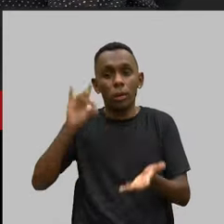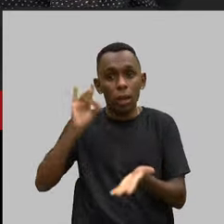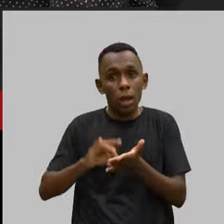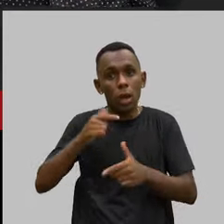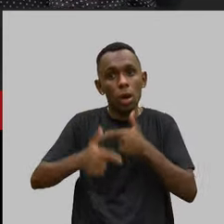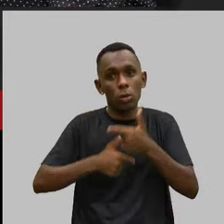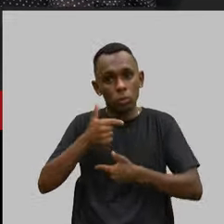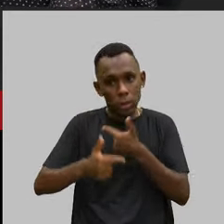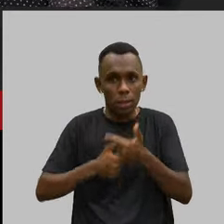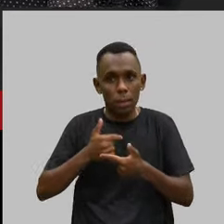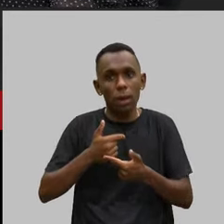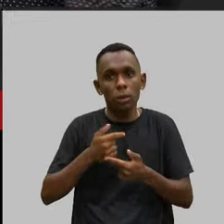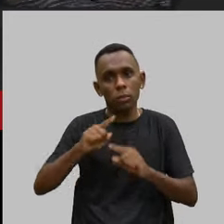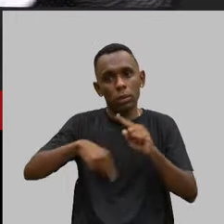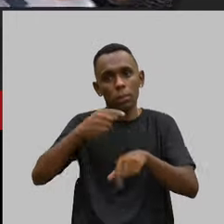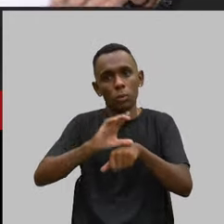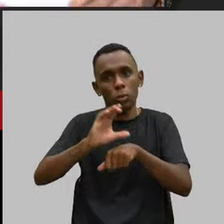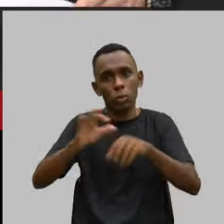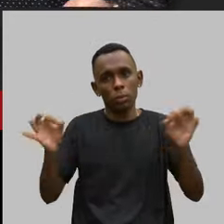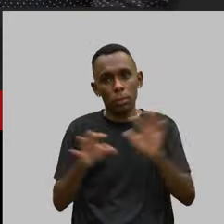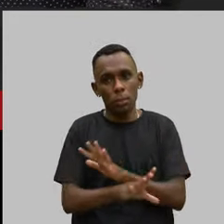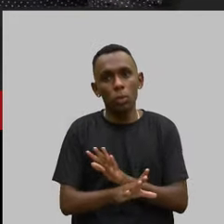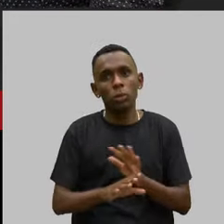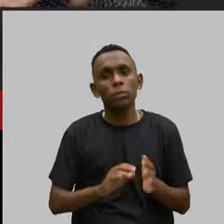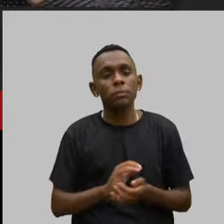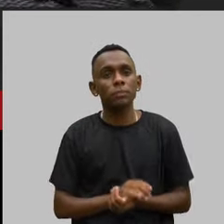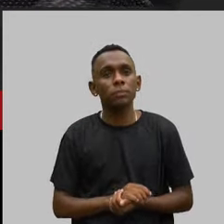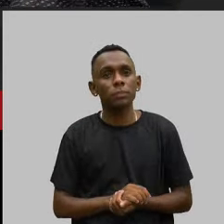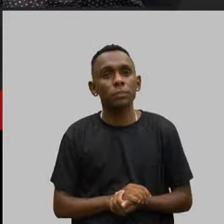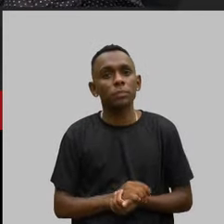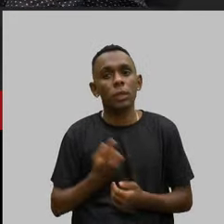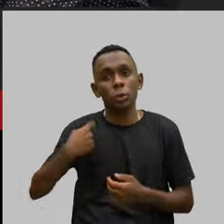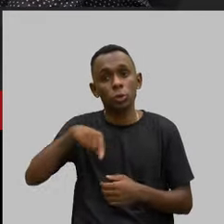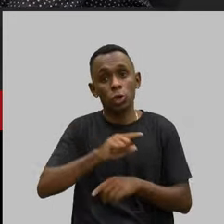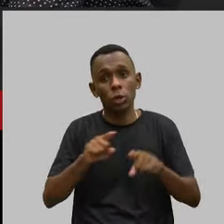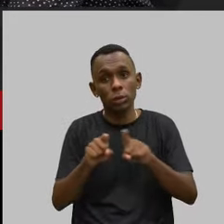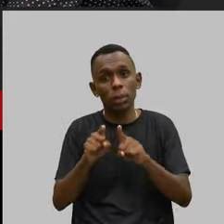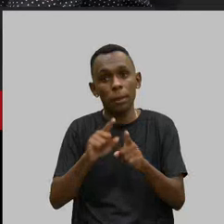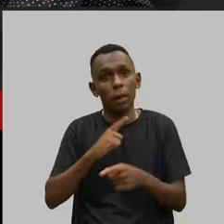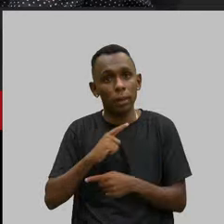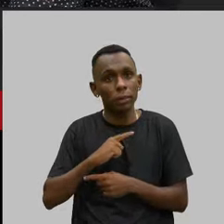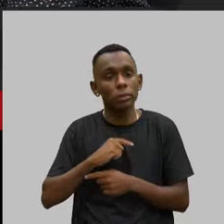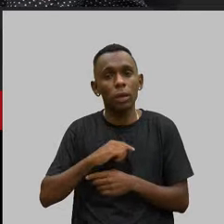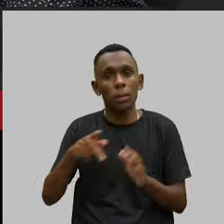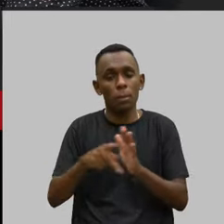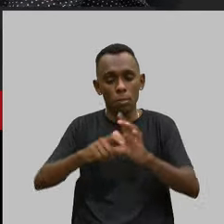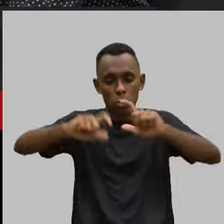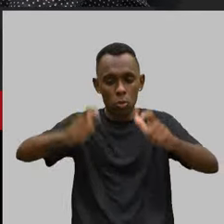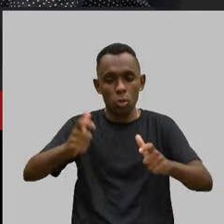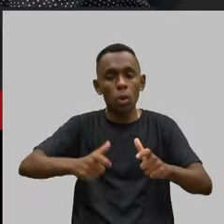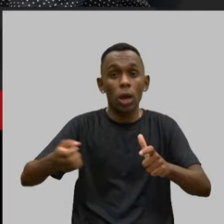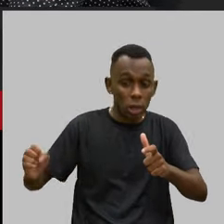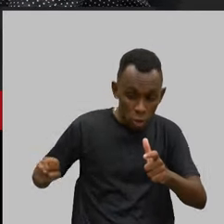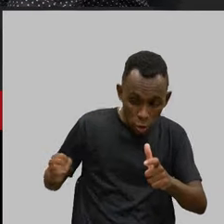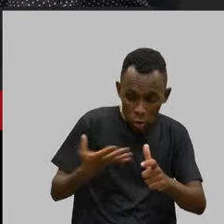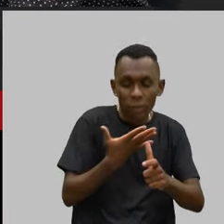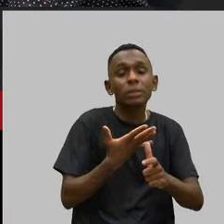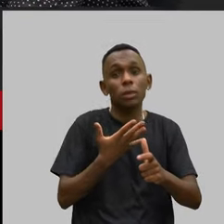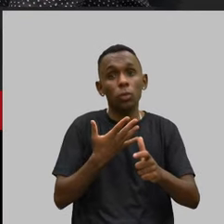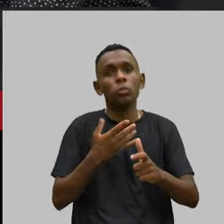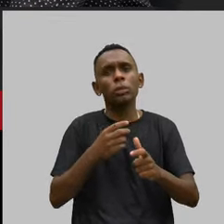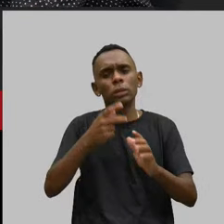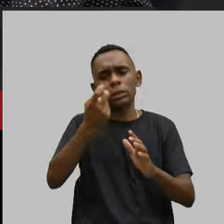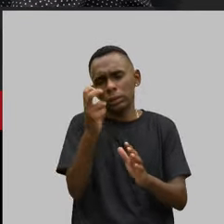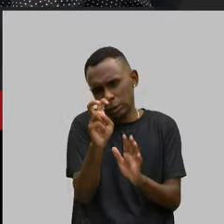aquele curso a gente tem também o nosso laboratório de inovação e governo eh com cinco